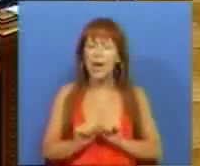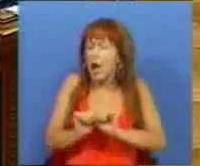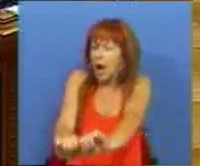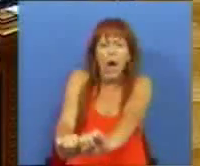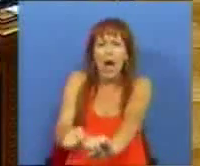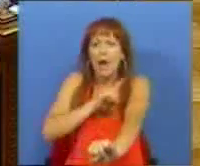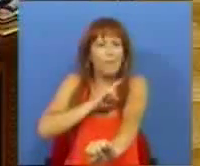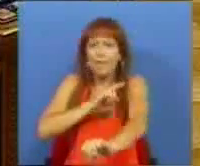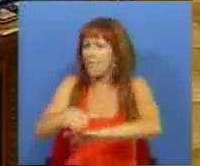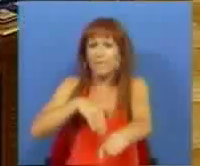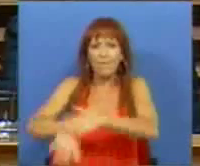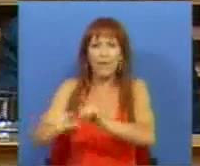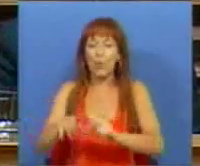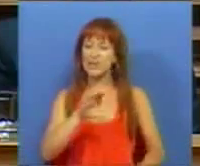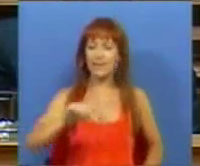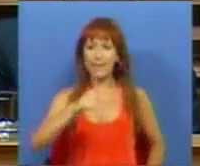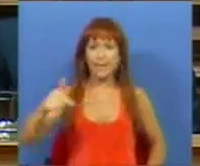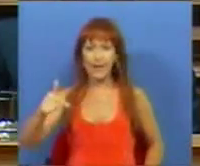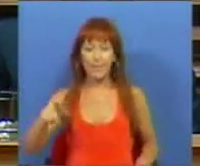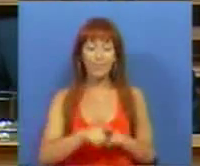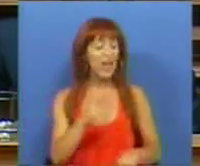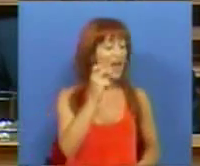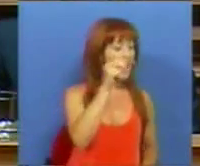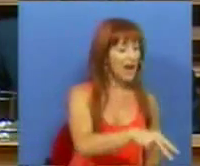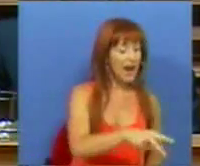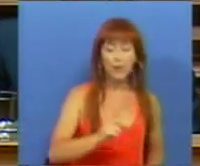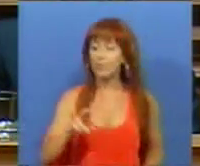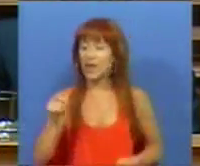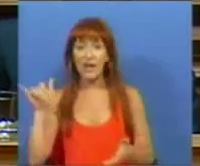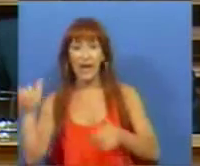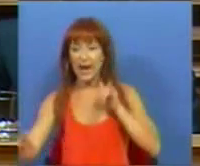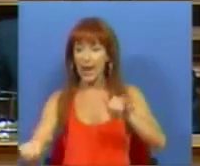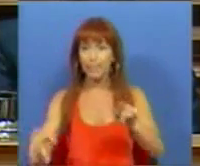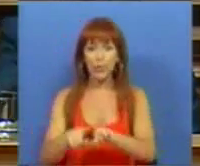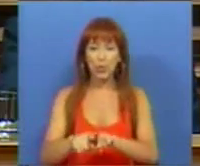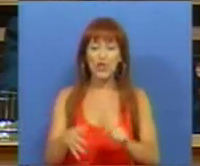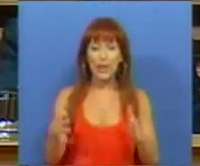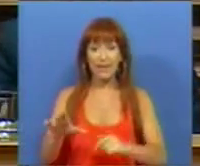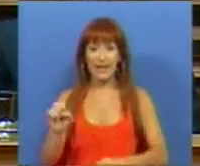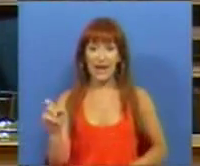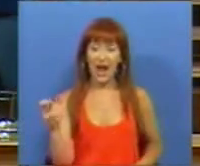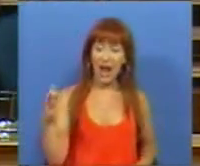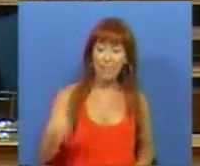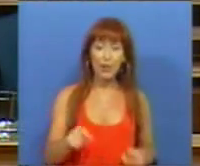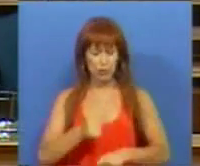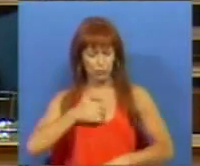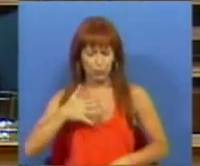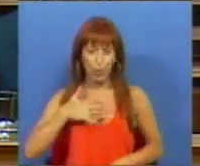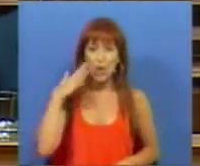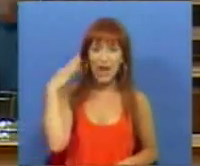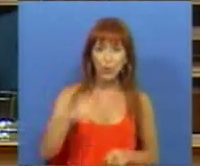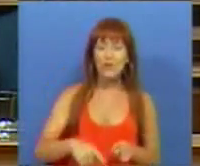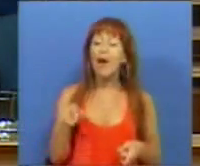das privatizações dos CTTs, da REN, dos aeroportos, da parte da Galp, dos monopólios